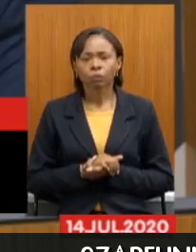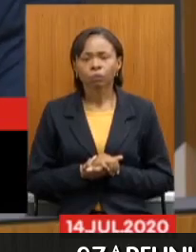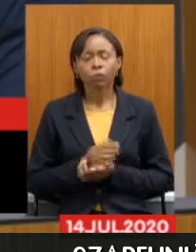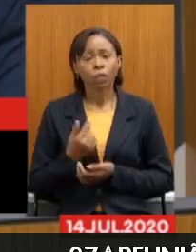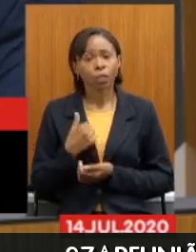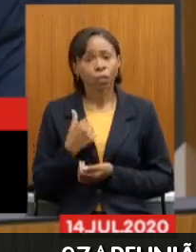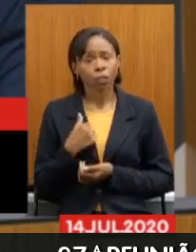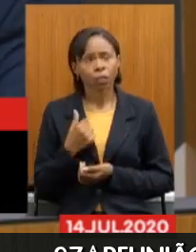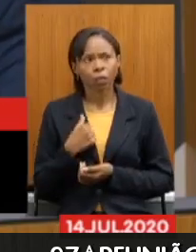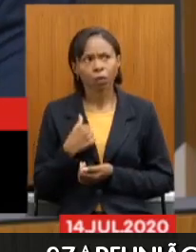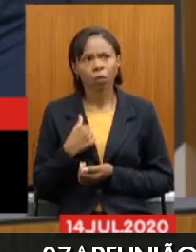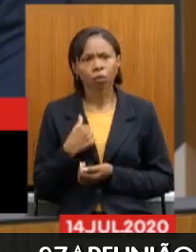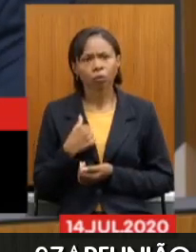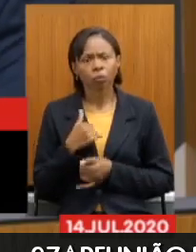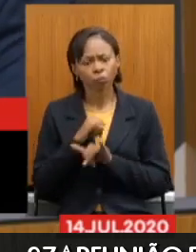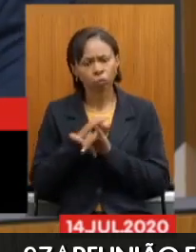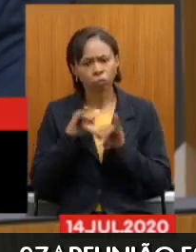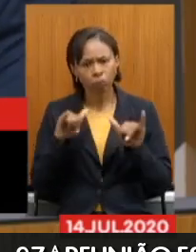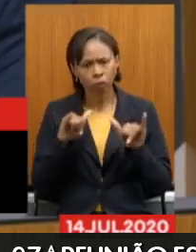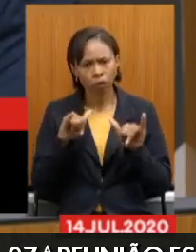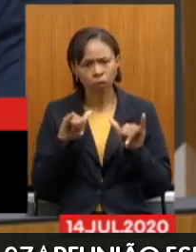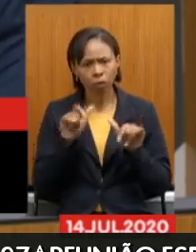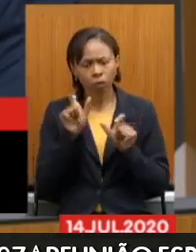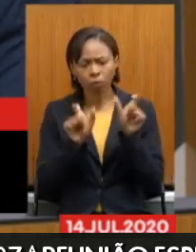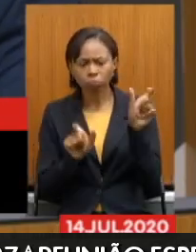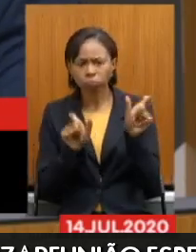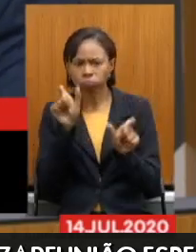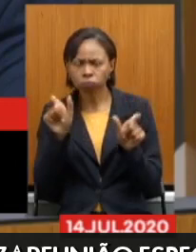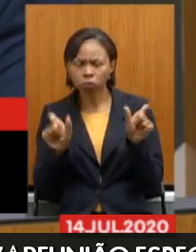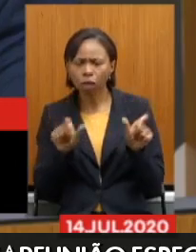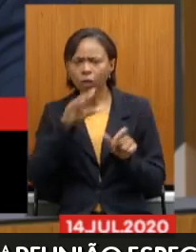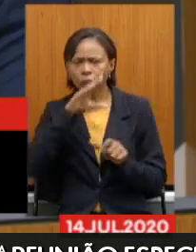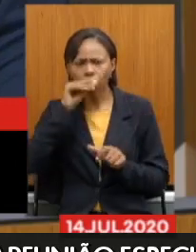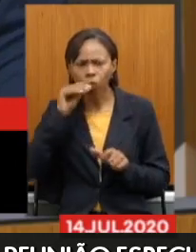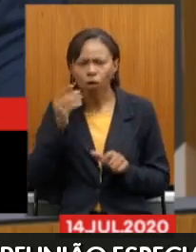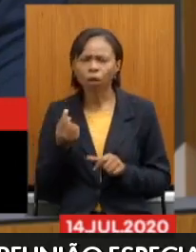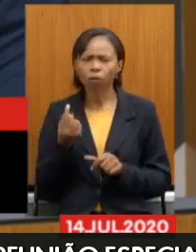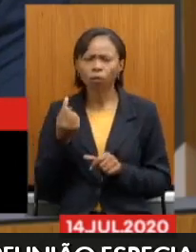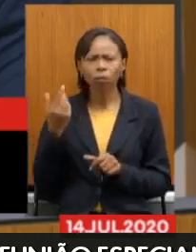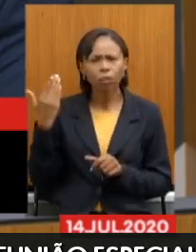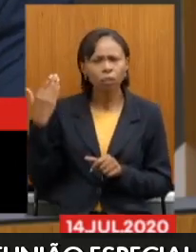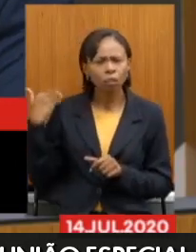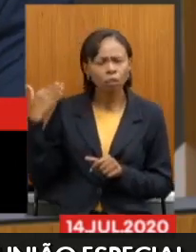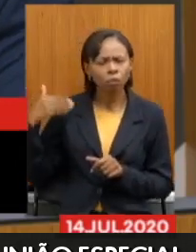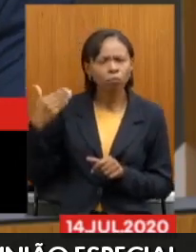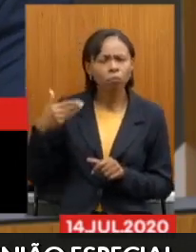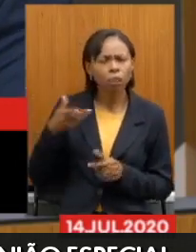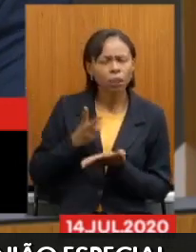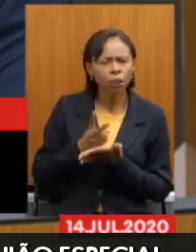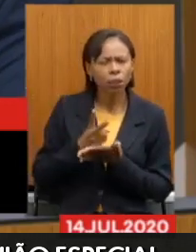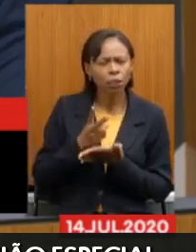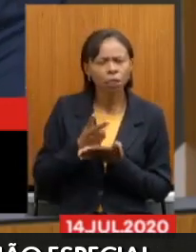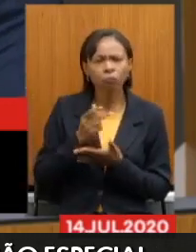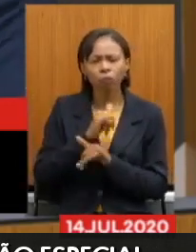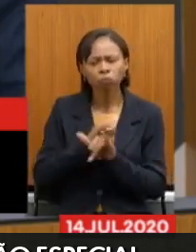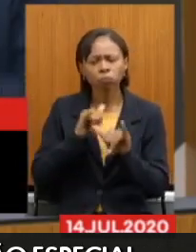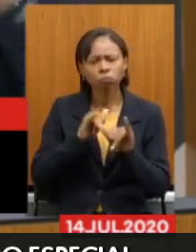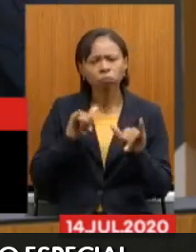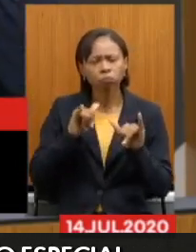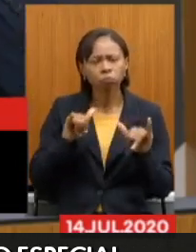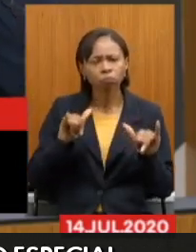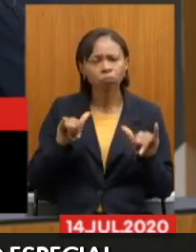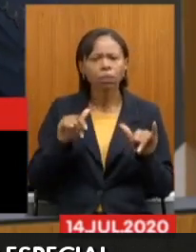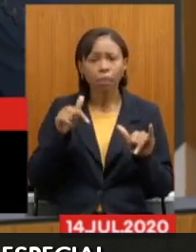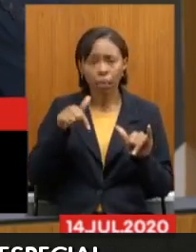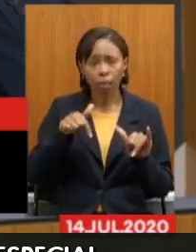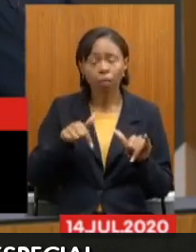aos servidores públicos em todas as minhas falas, aqui nesse espaço principalmente, mas hoje